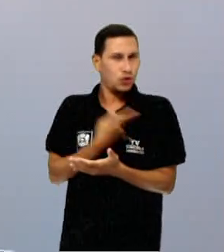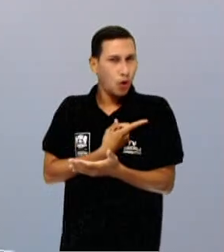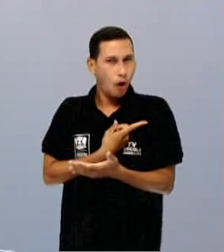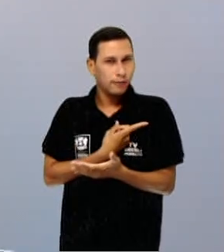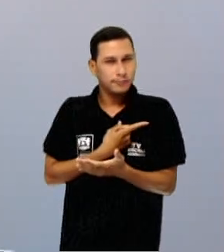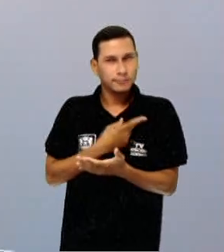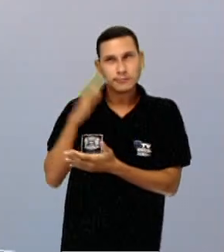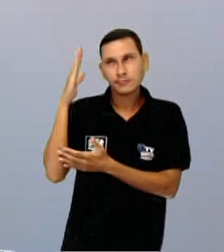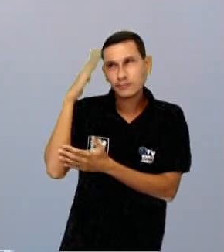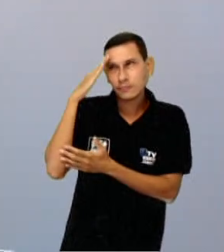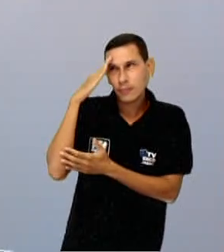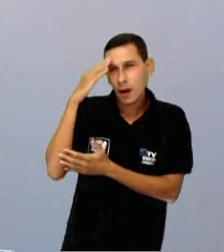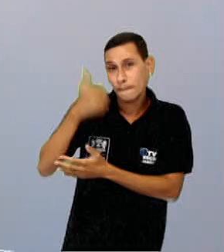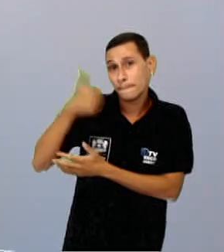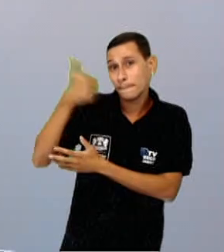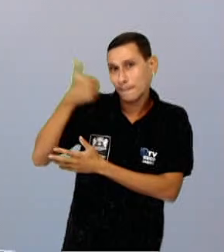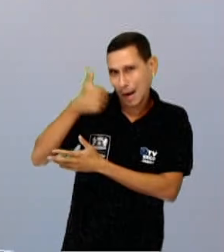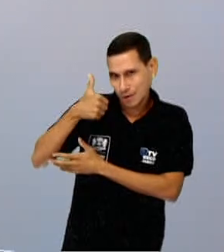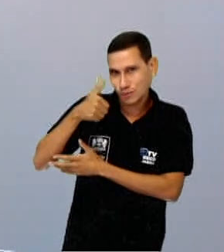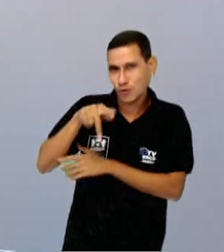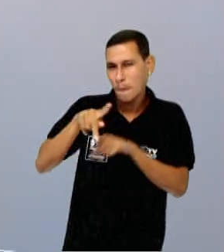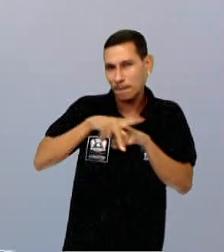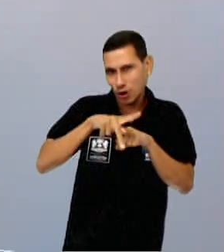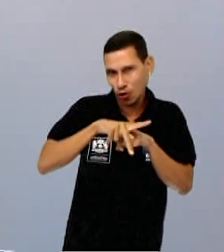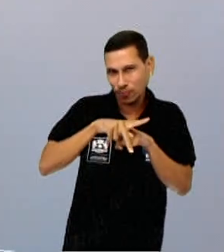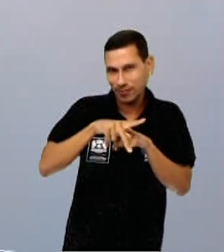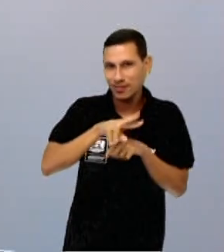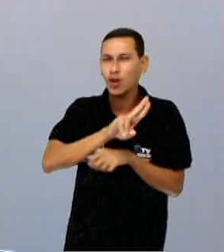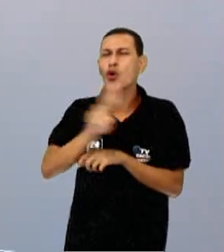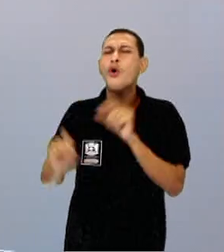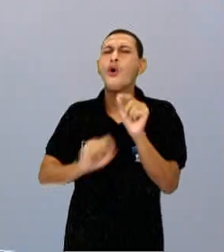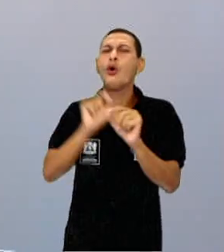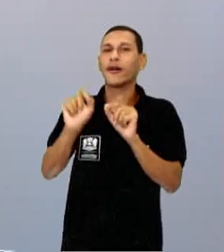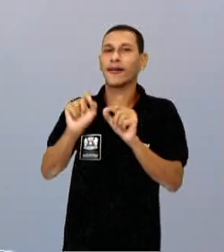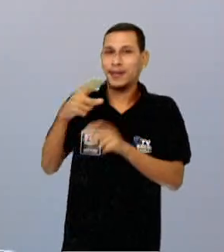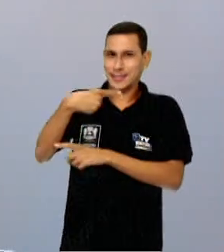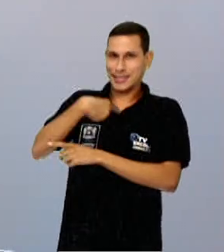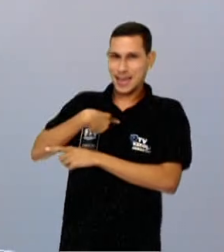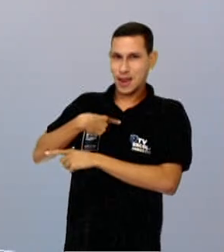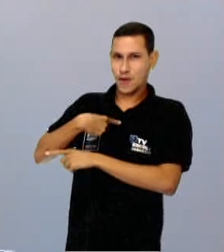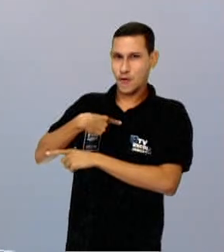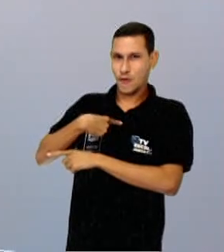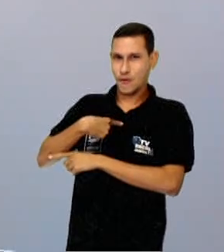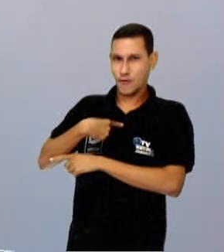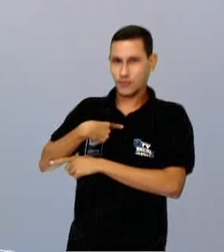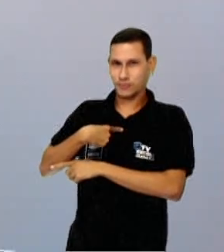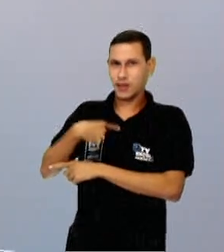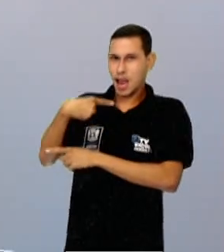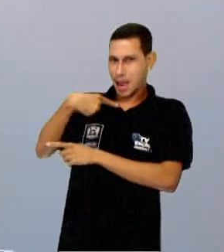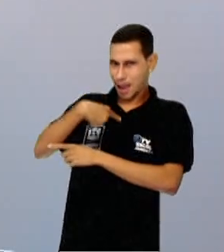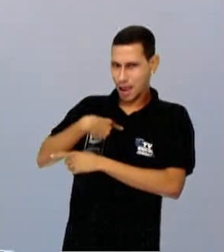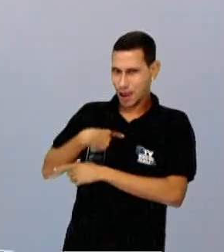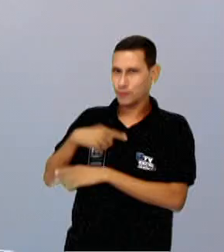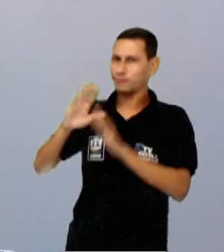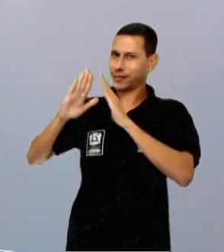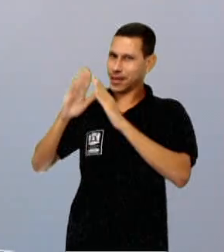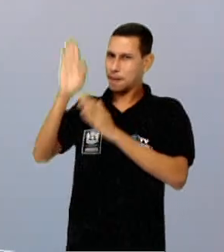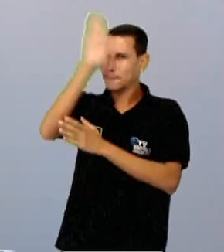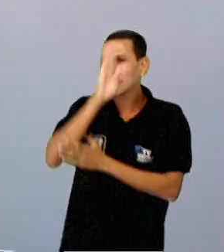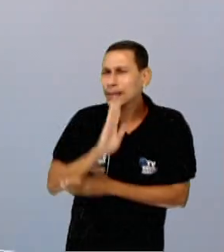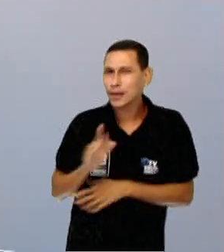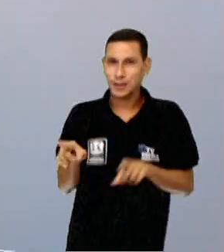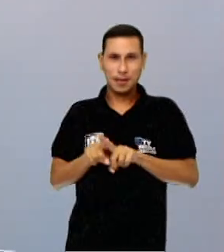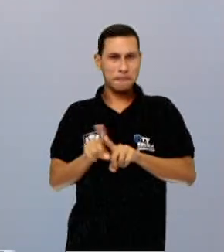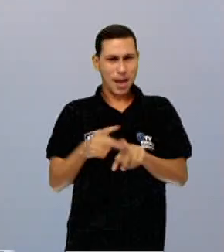viu um pronome o primeiro pronome que a gente viu na aula passada foi ai de haan from Brazil